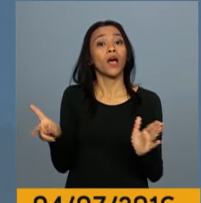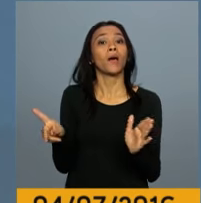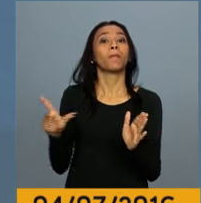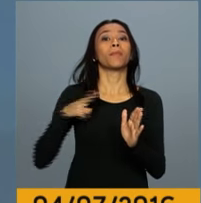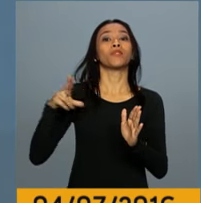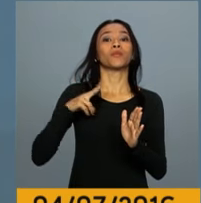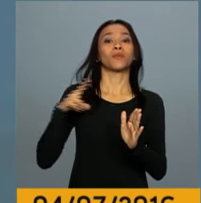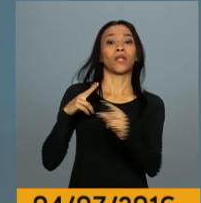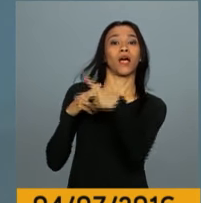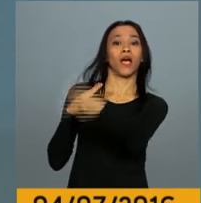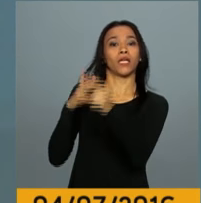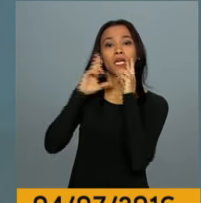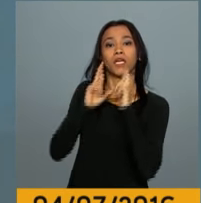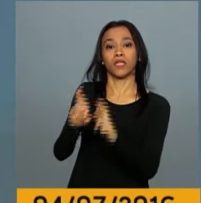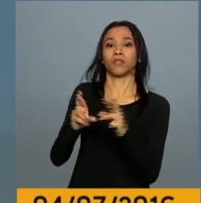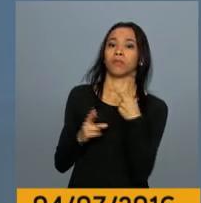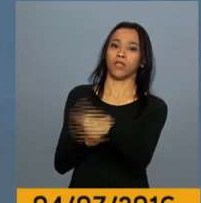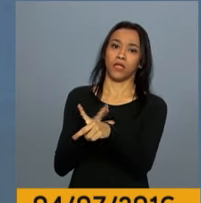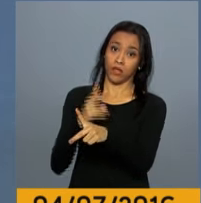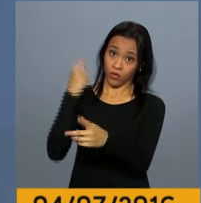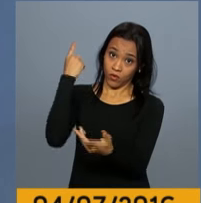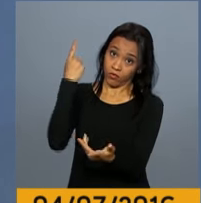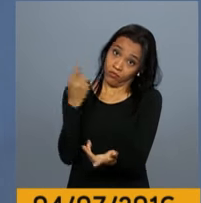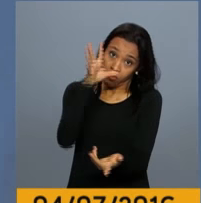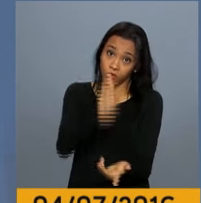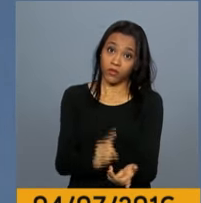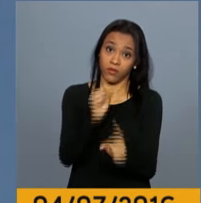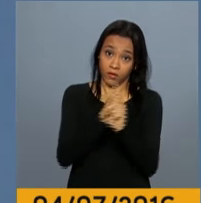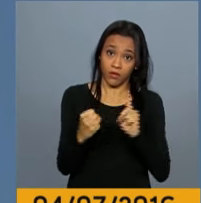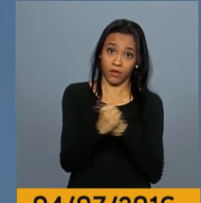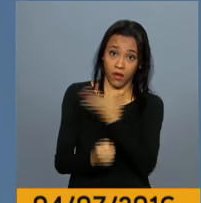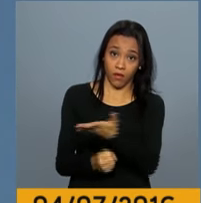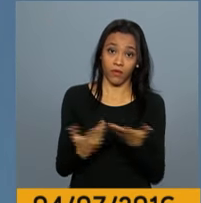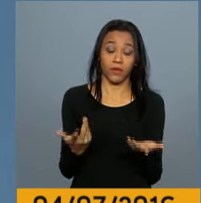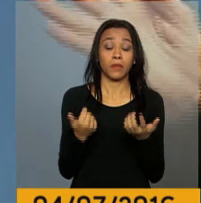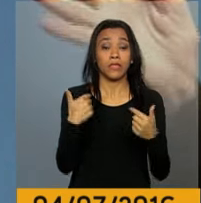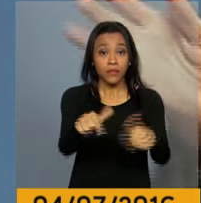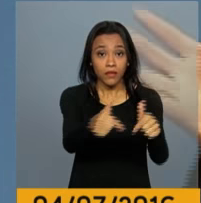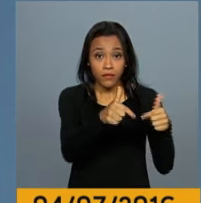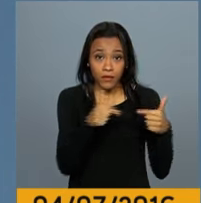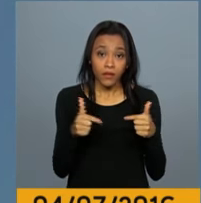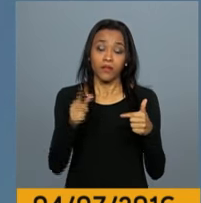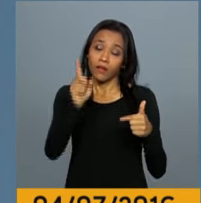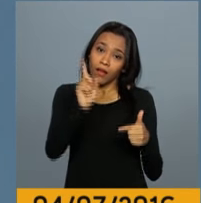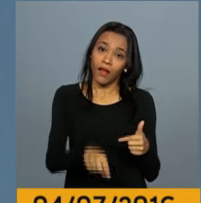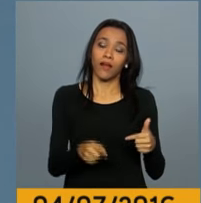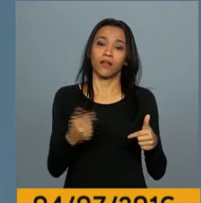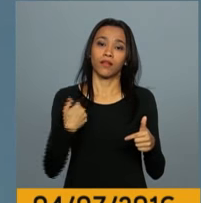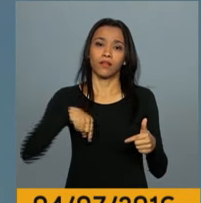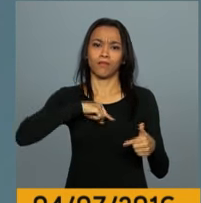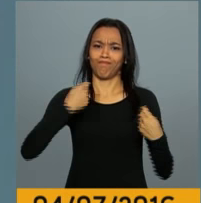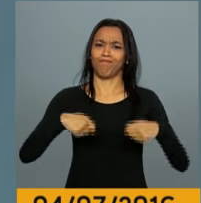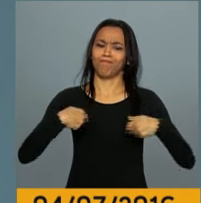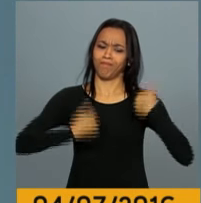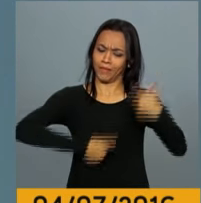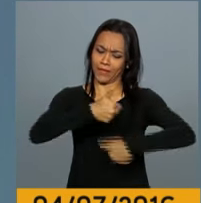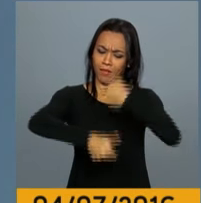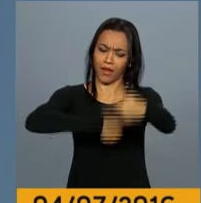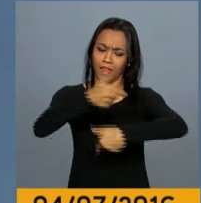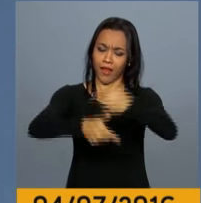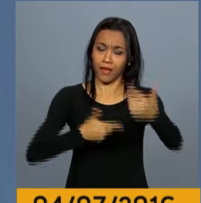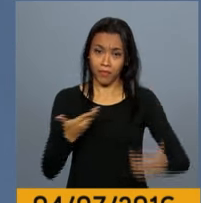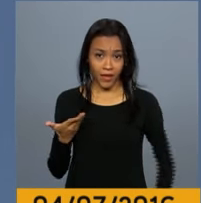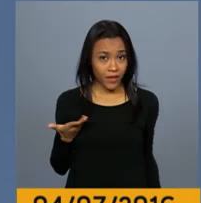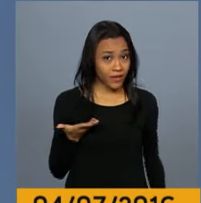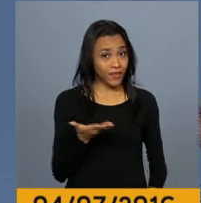que deve responder por sua função social. Então, emprego é uma coisa que nós temos que trabalhar, e para isso nós temos